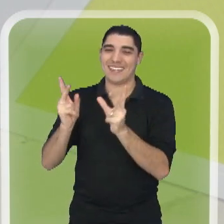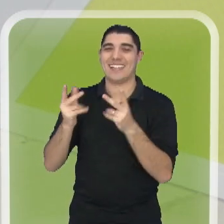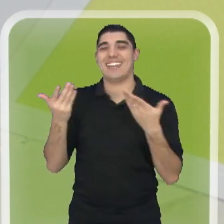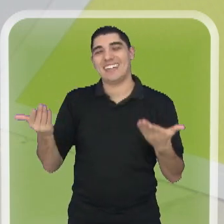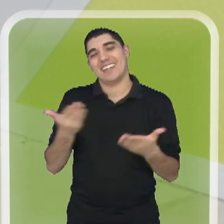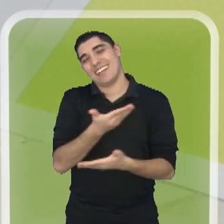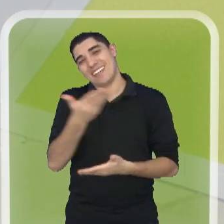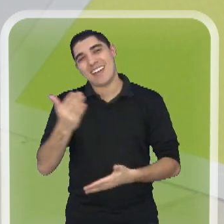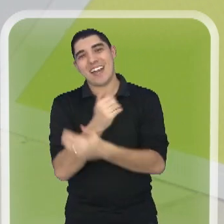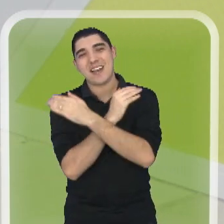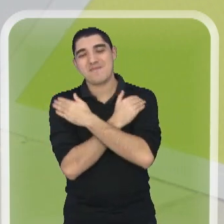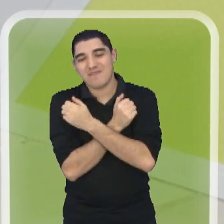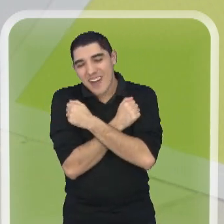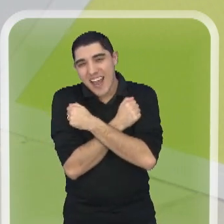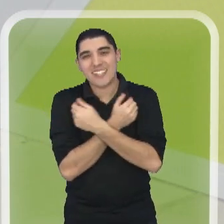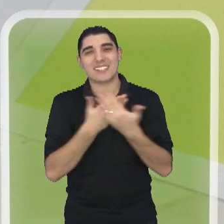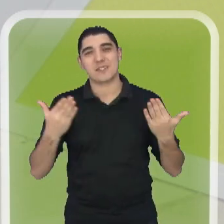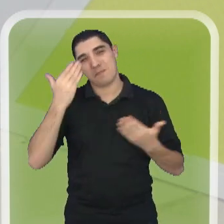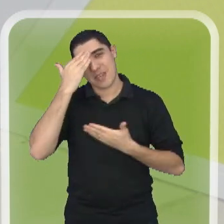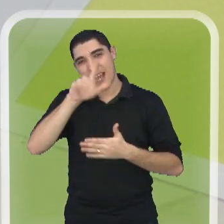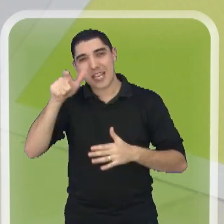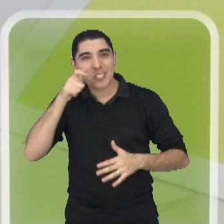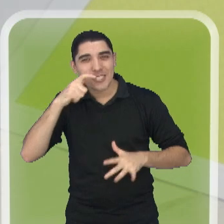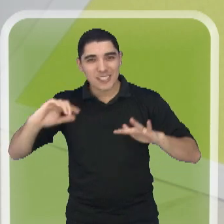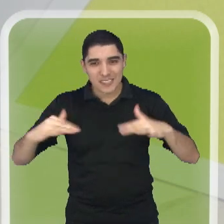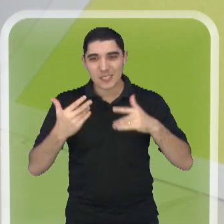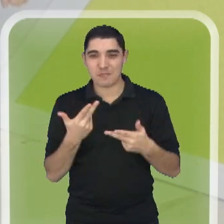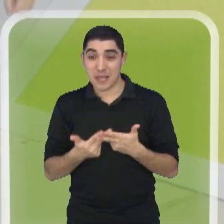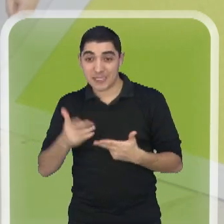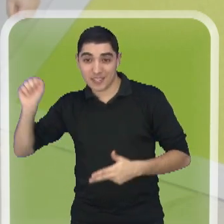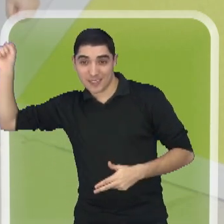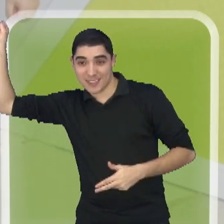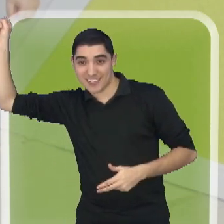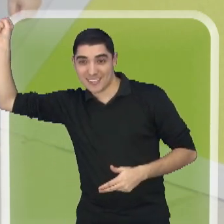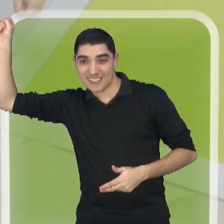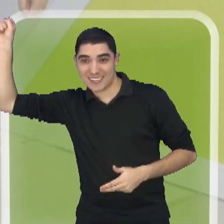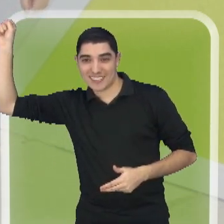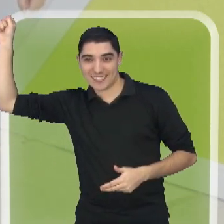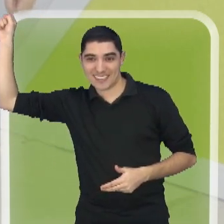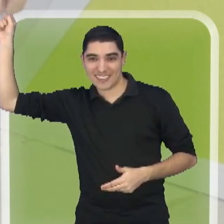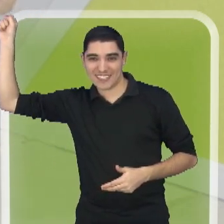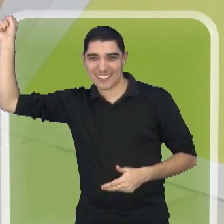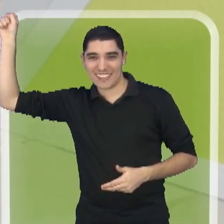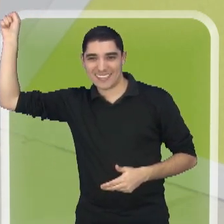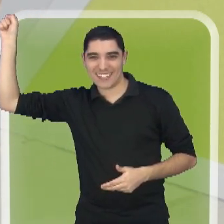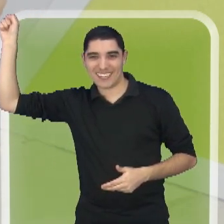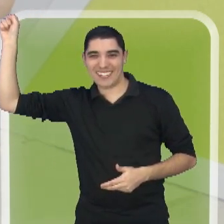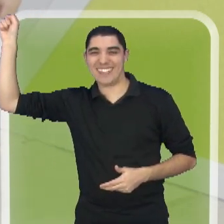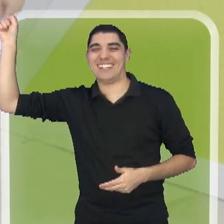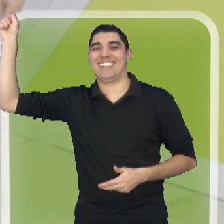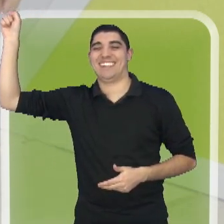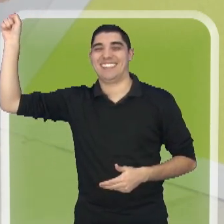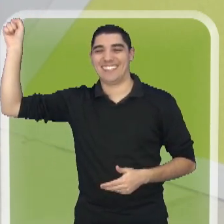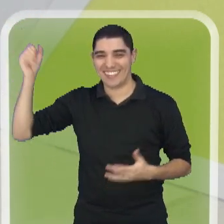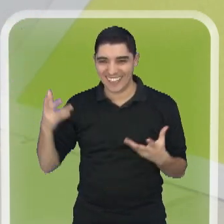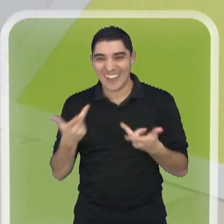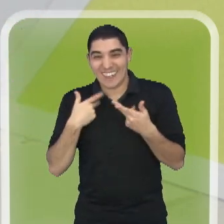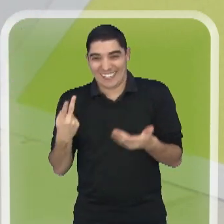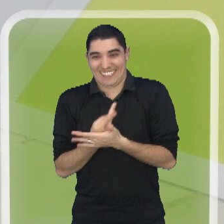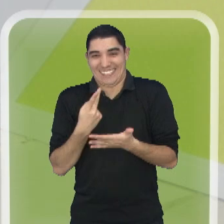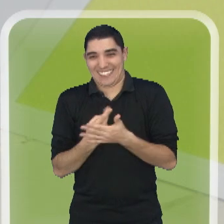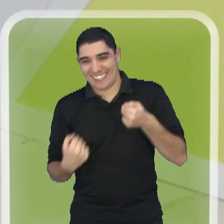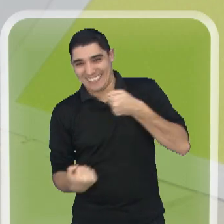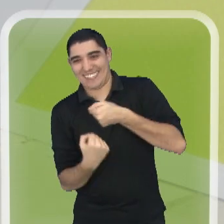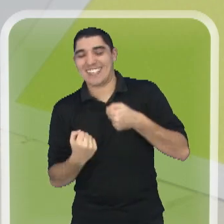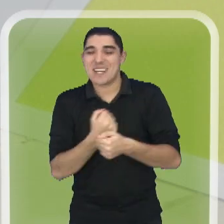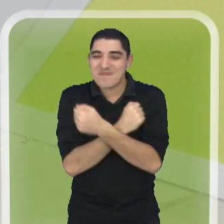um grande abraço pra você. Obrigado pela audiência, obrigado pela paciência. Luizão, sempre bom tê-lo aqui. Hoje eu tô tudo errado aqui. Um